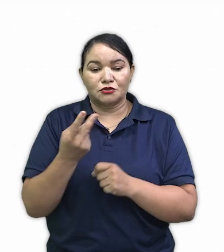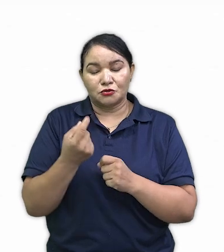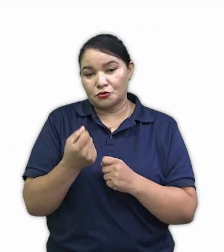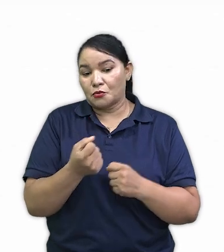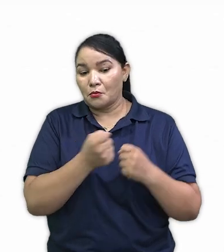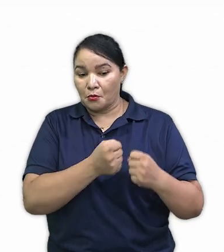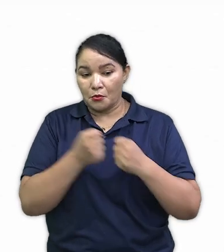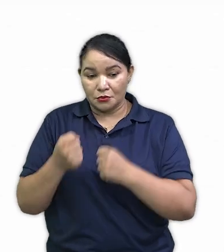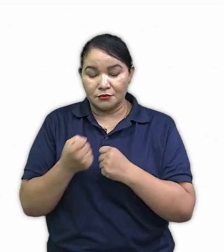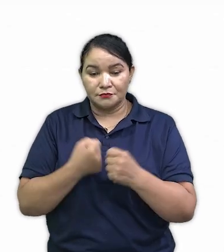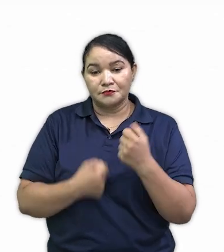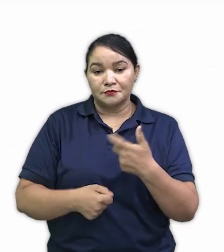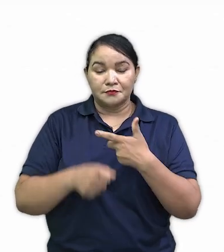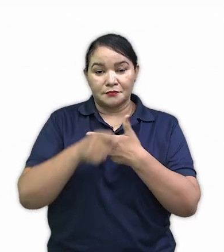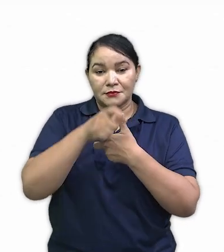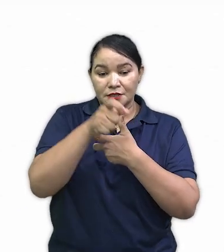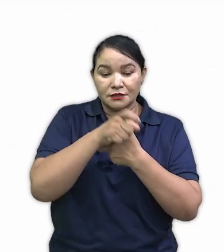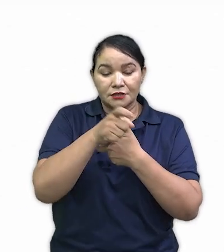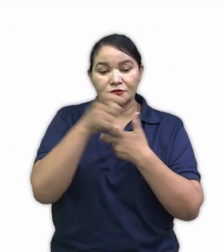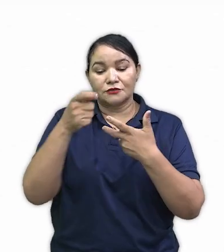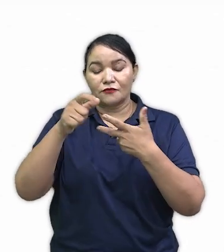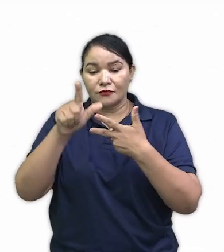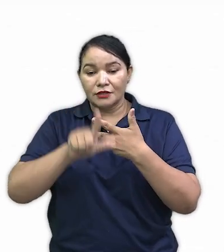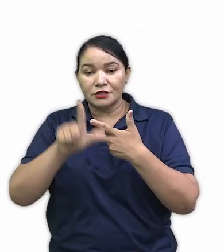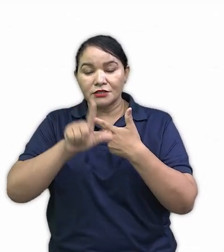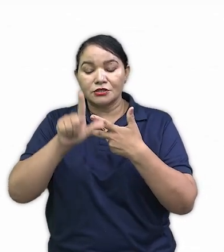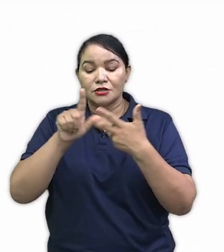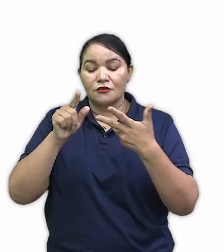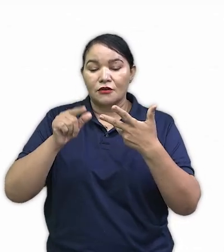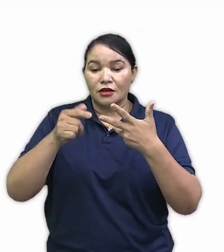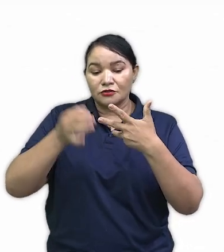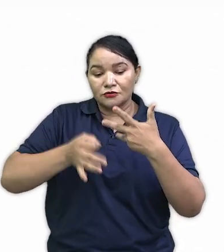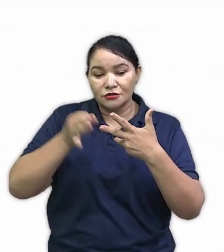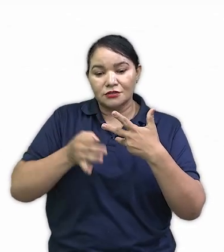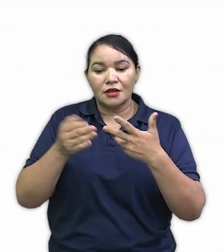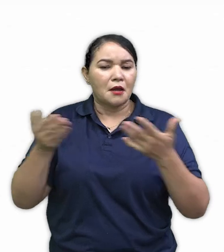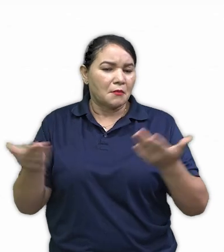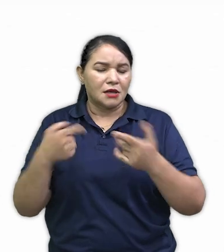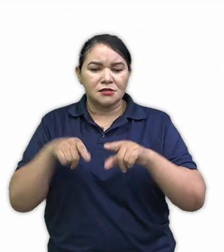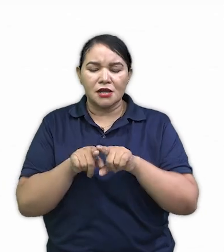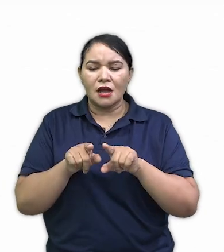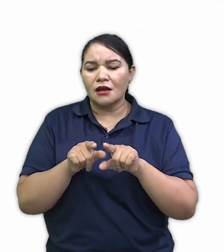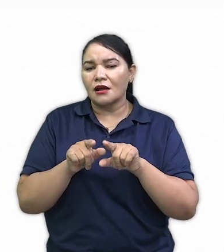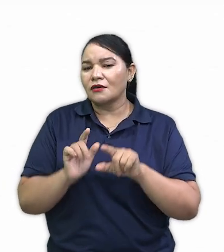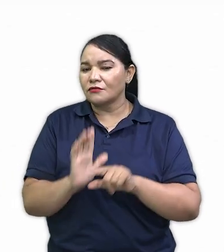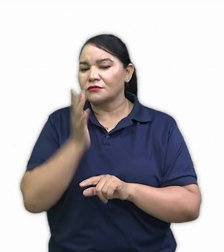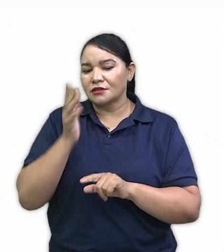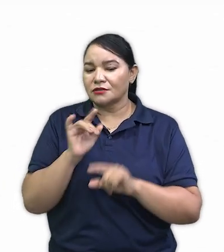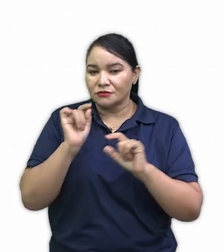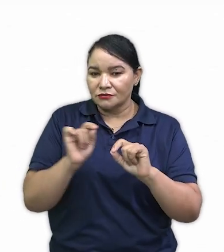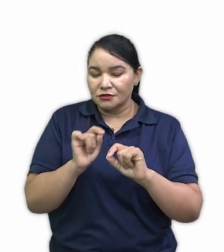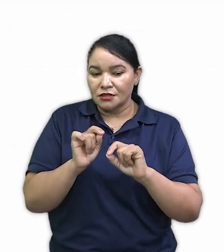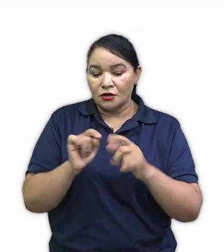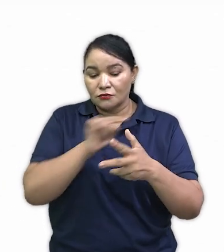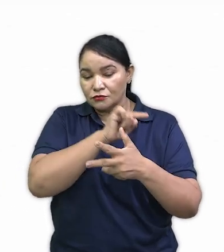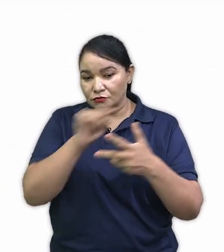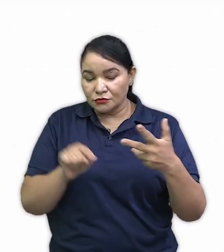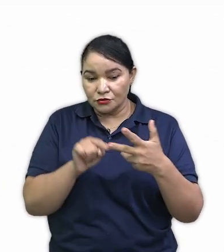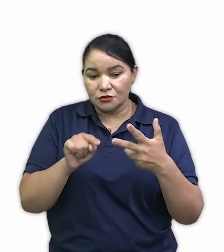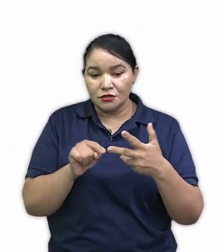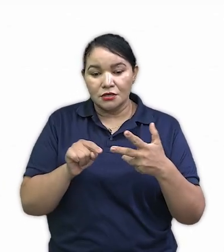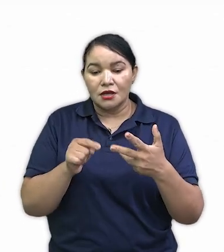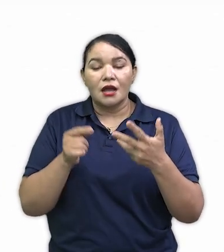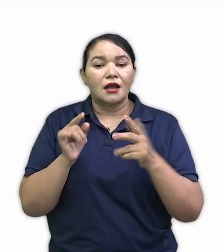de poder, né? O executivo, o legislativo e o judiciário. Só que hoje, o que ocorre de fato, não são mais esses